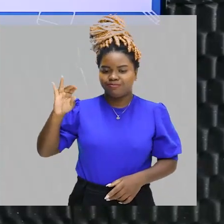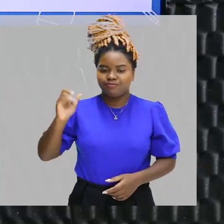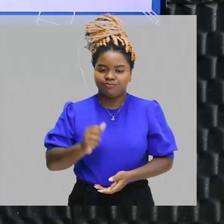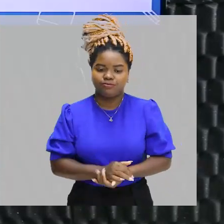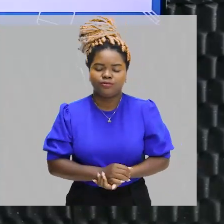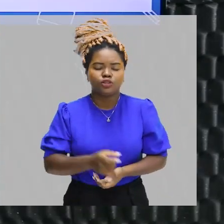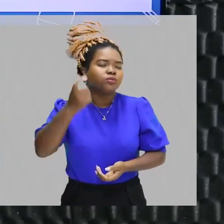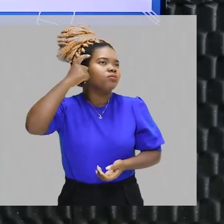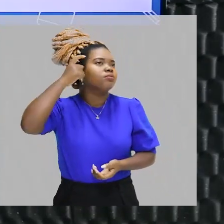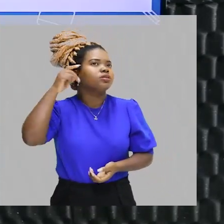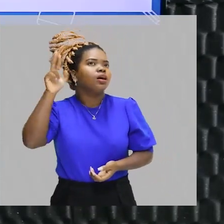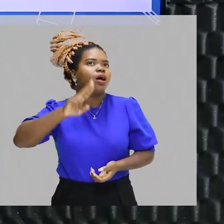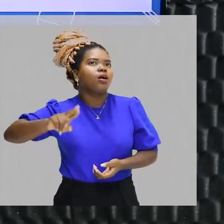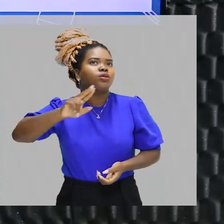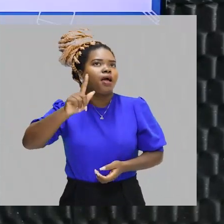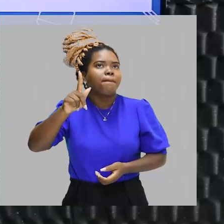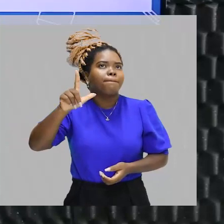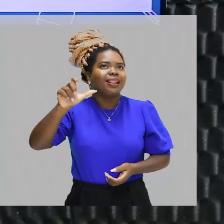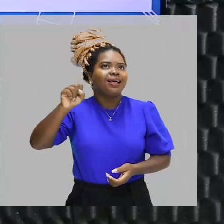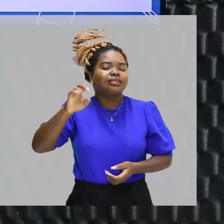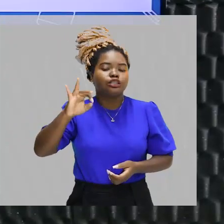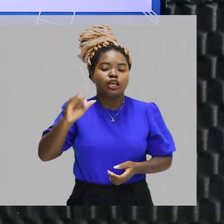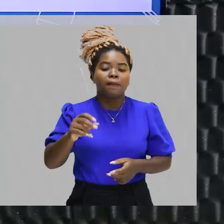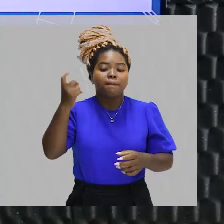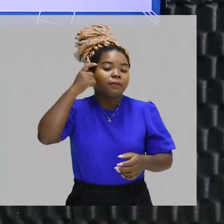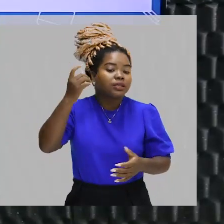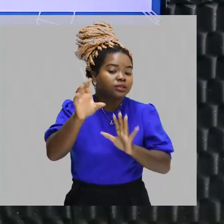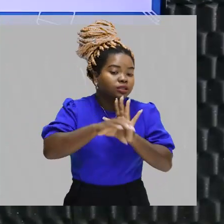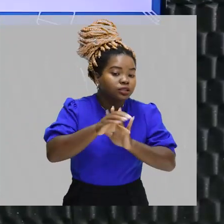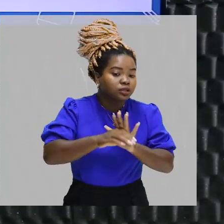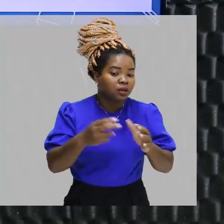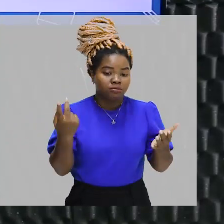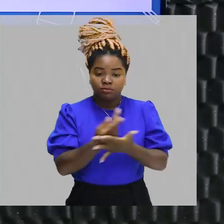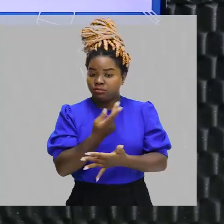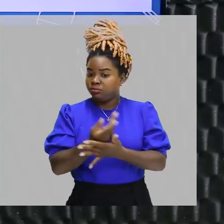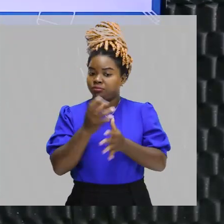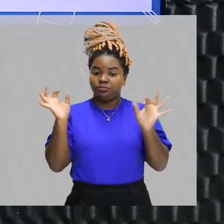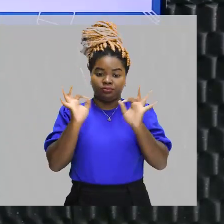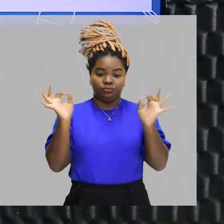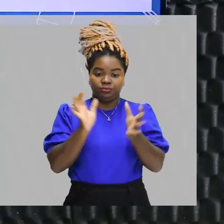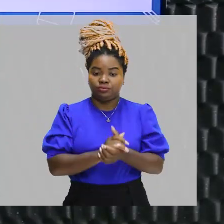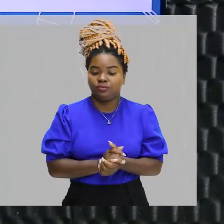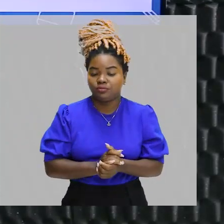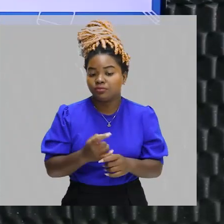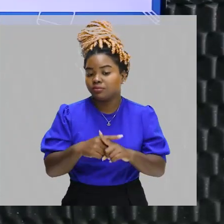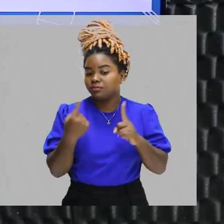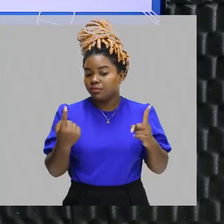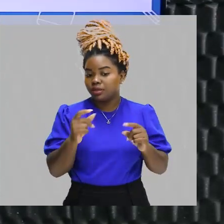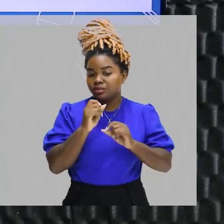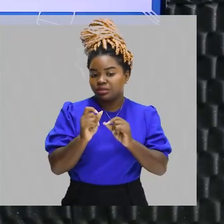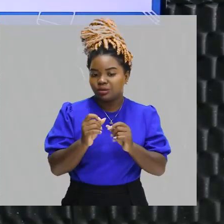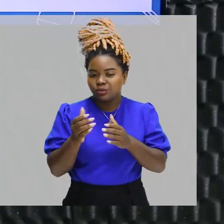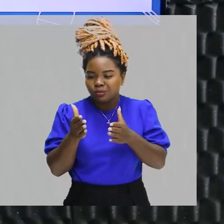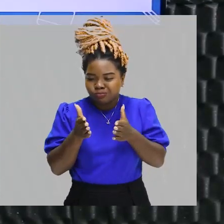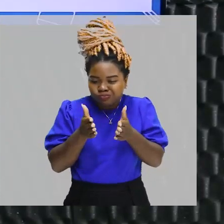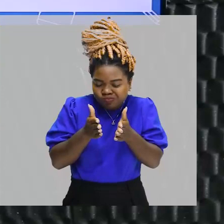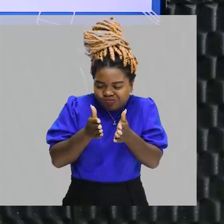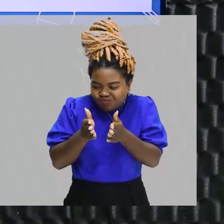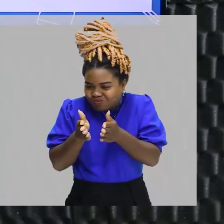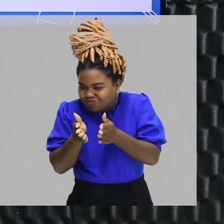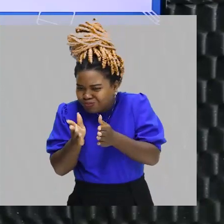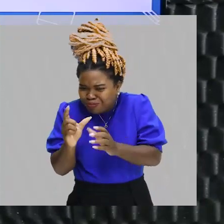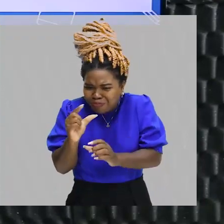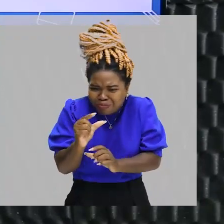você pensar em utilizar artes plásticas, pense que esse conceito ele não está errado, mas ele ainda é muito estreito e restrito